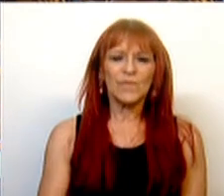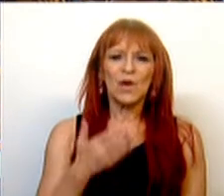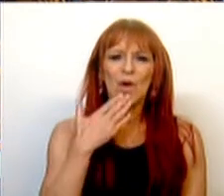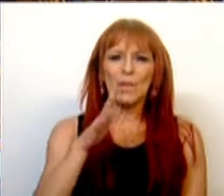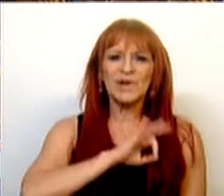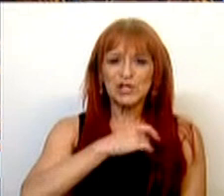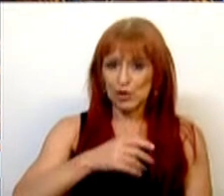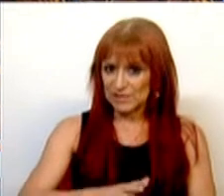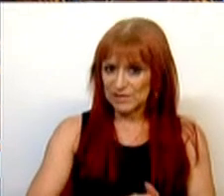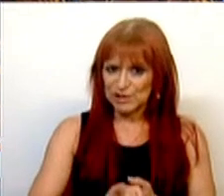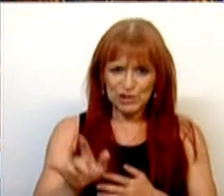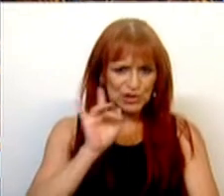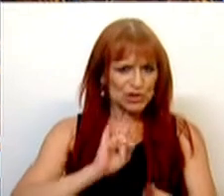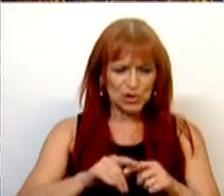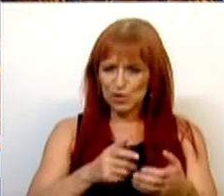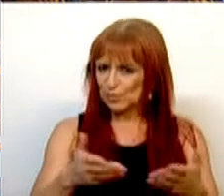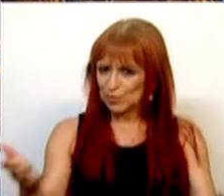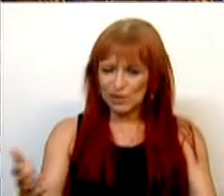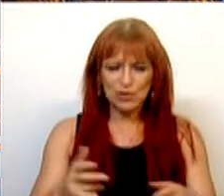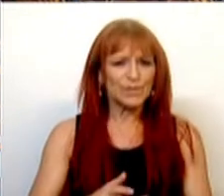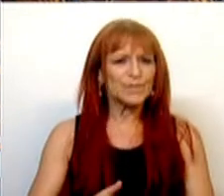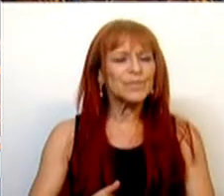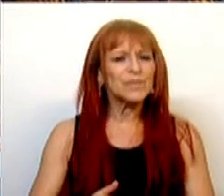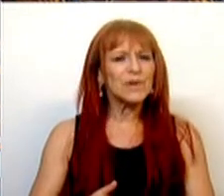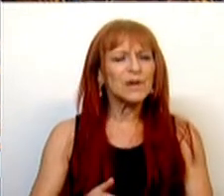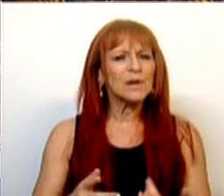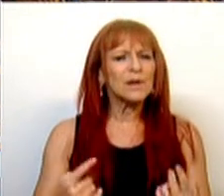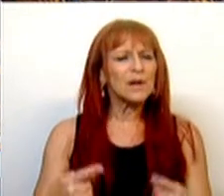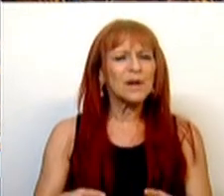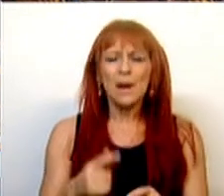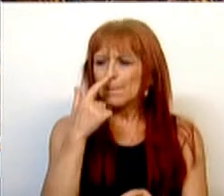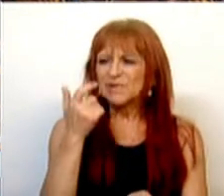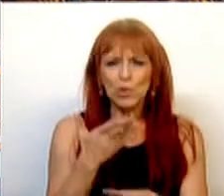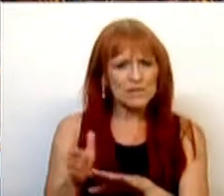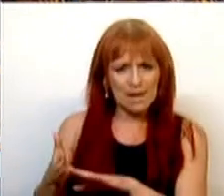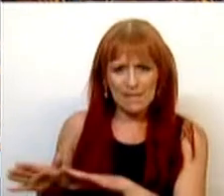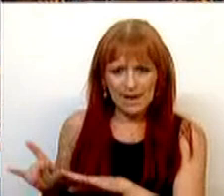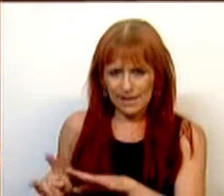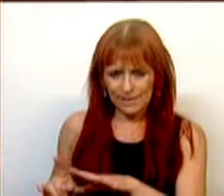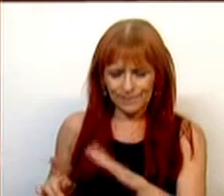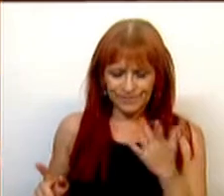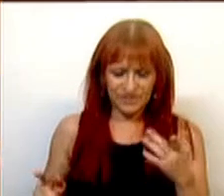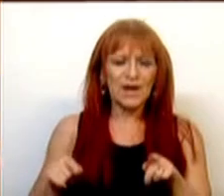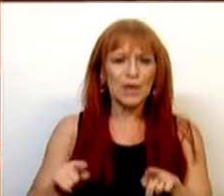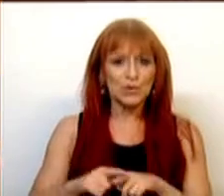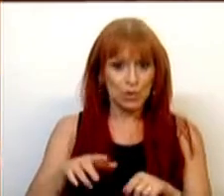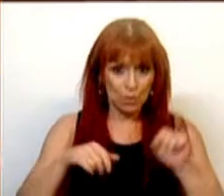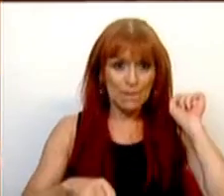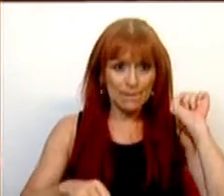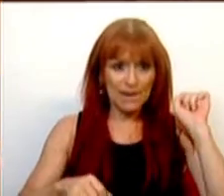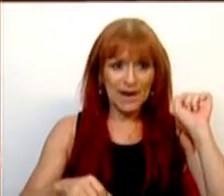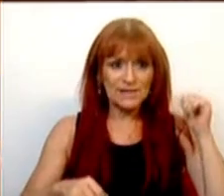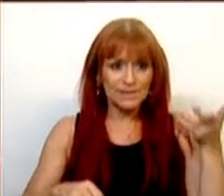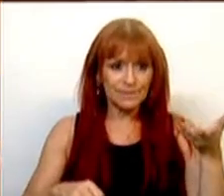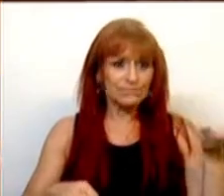Obrigada, Sr. Presidente, senhoras e senhores deputados. Não deixar ninguém para trás. Isto para o Partido